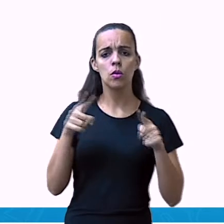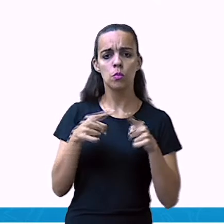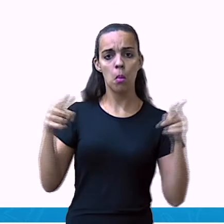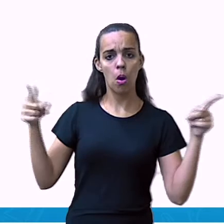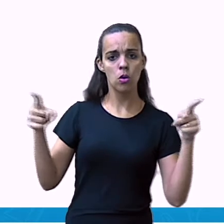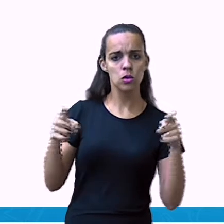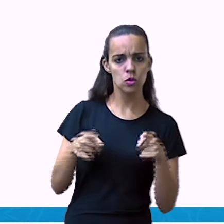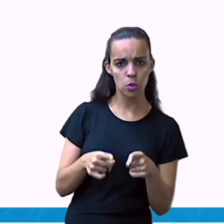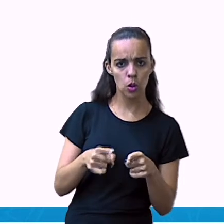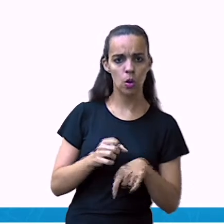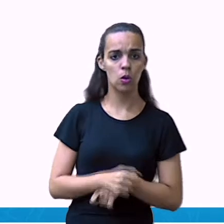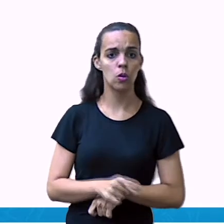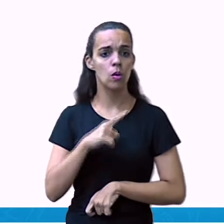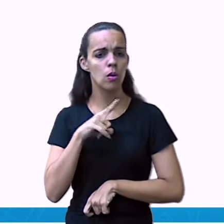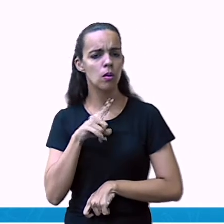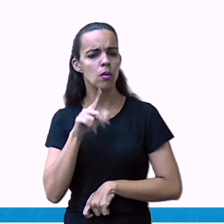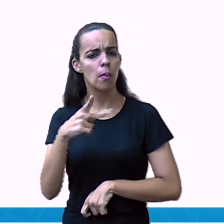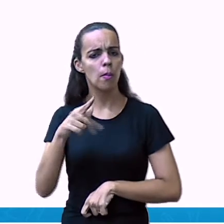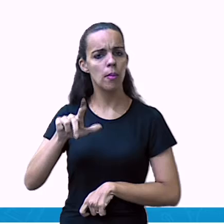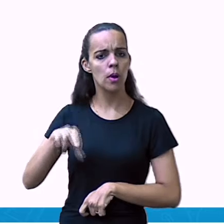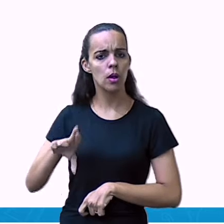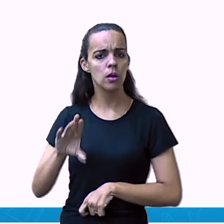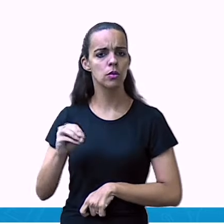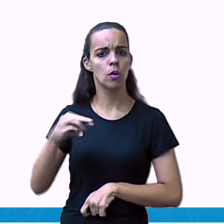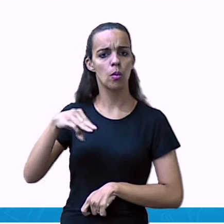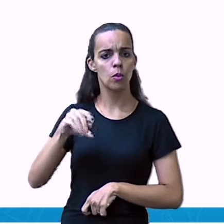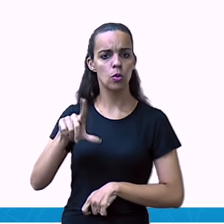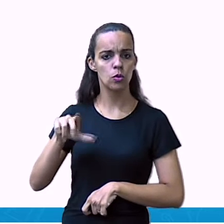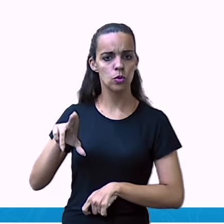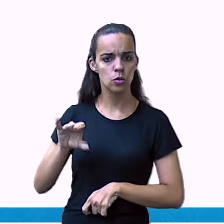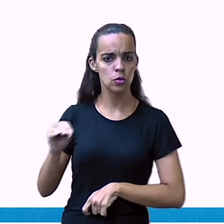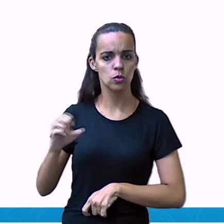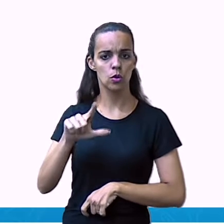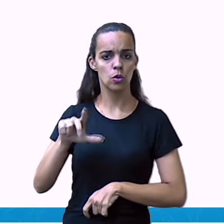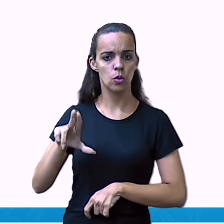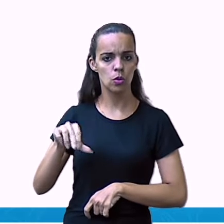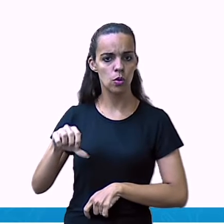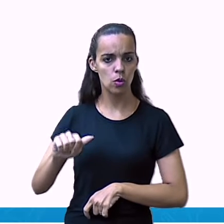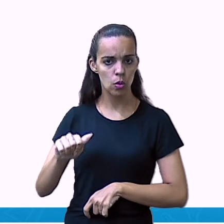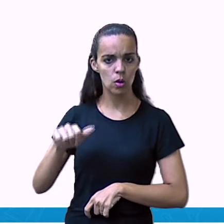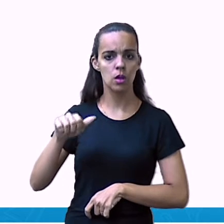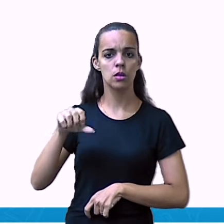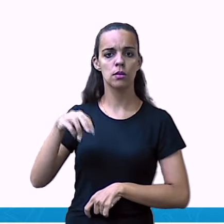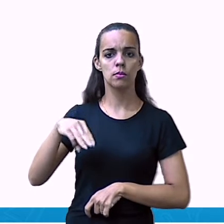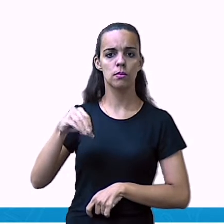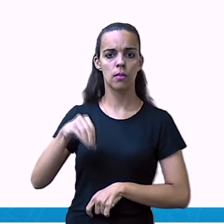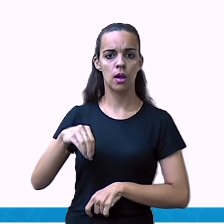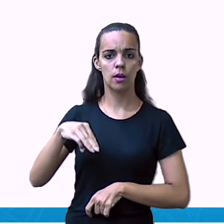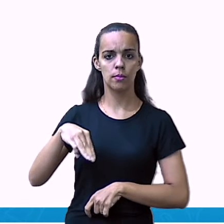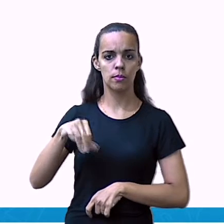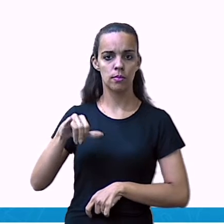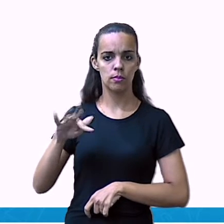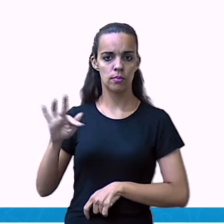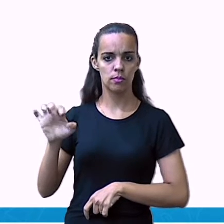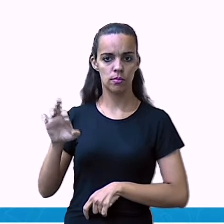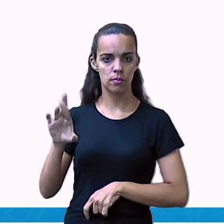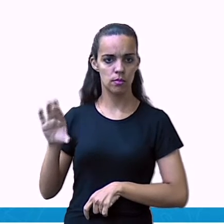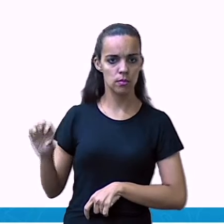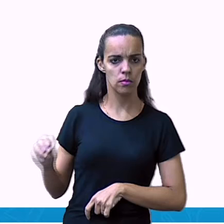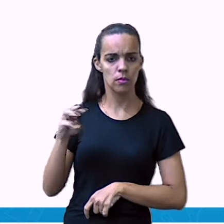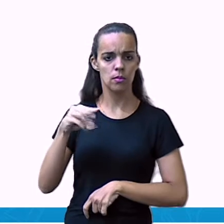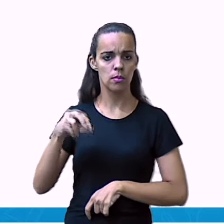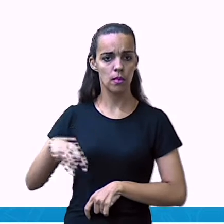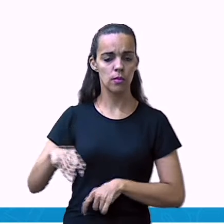aos maiores, plâncton, moluscos, lulas, mamíferos marinhos e até outros tubarões.